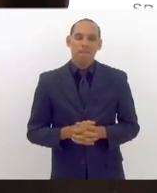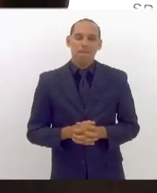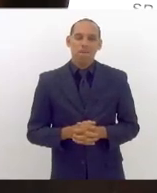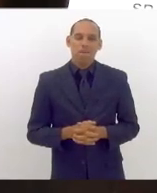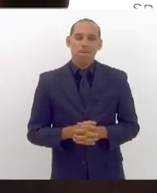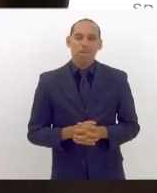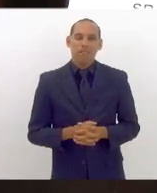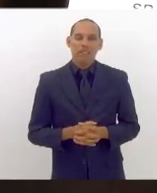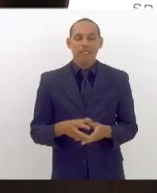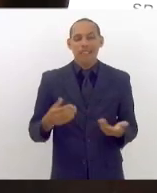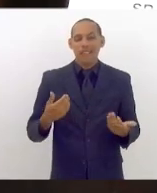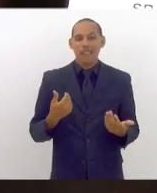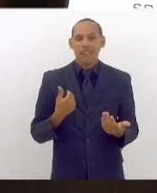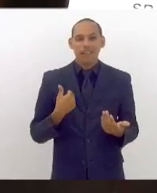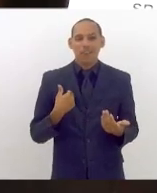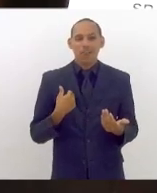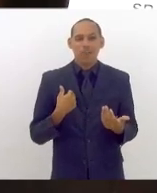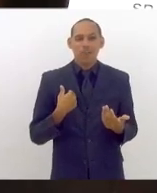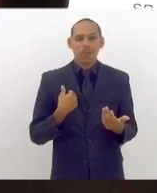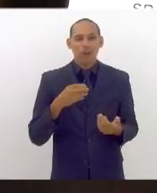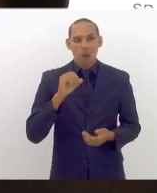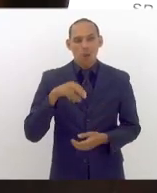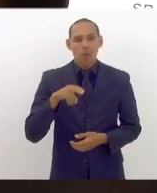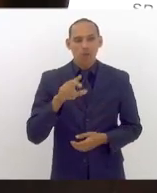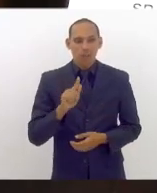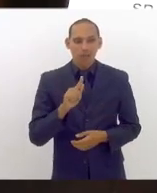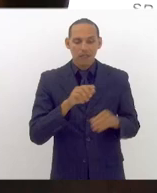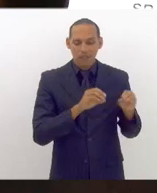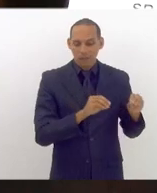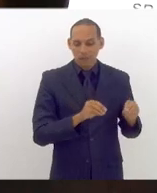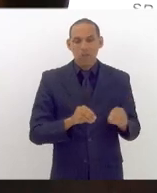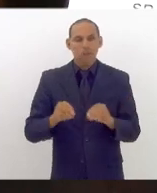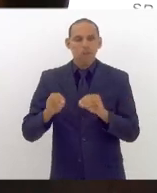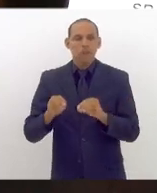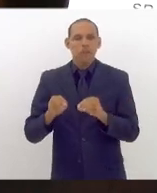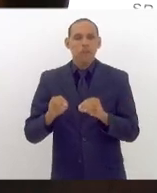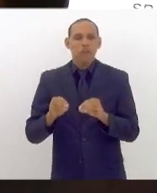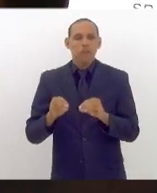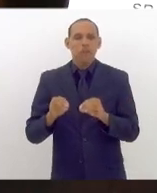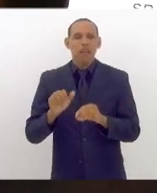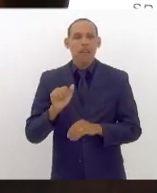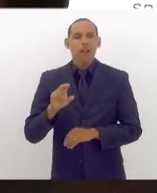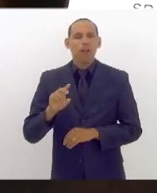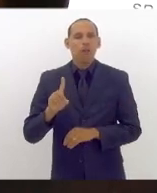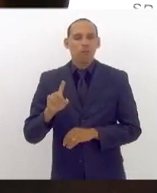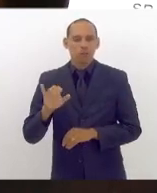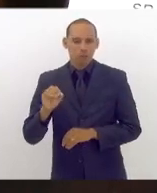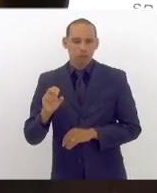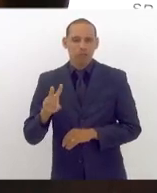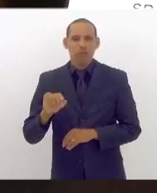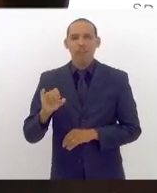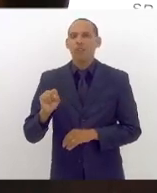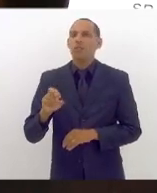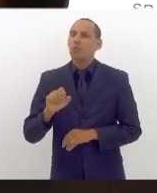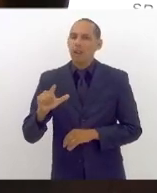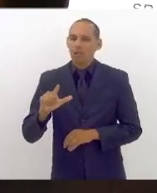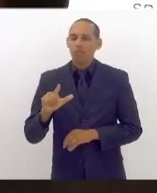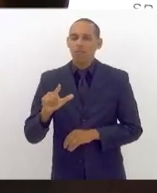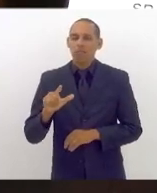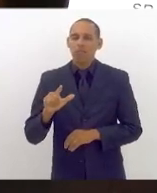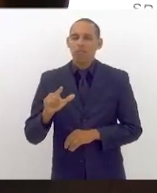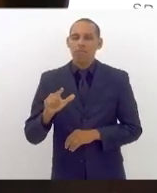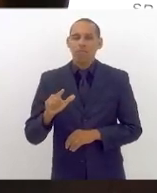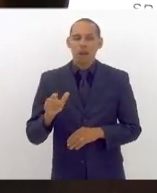eu vi no primeiro quando eu megrei da ONG para audiovisual eu vivi um momento muito difícil né porque